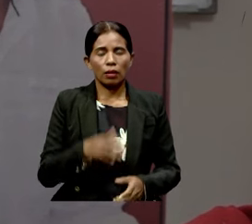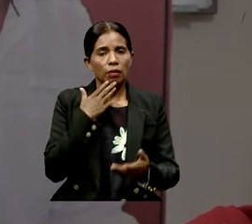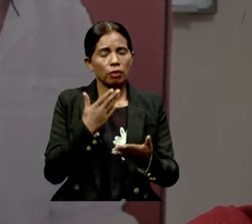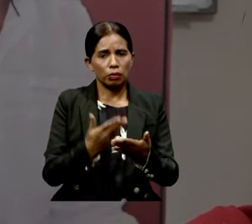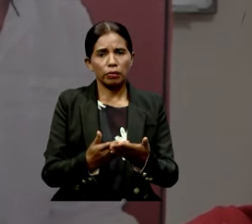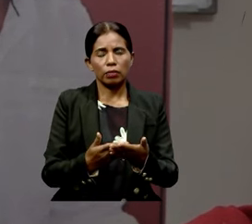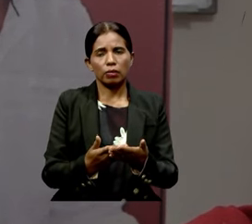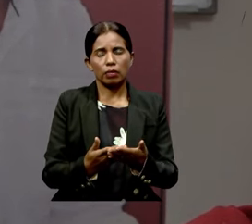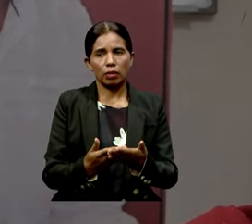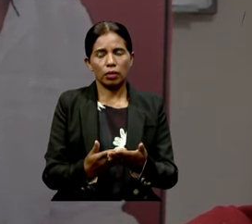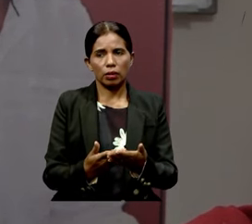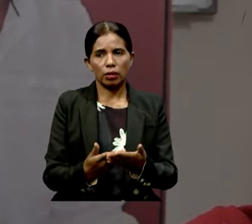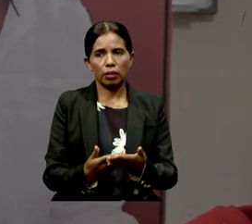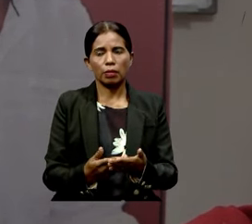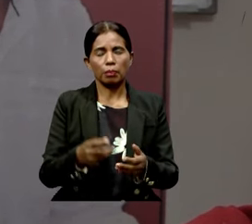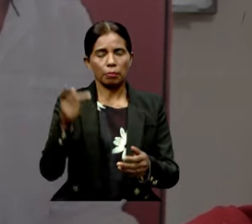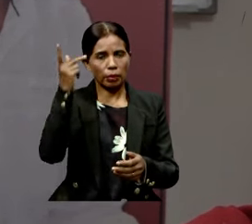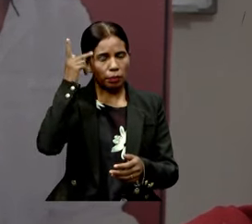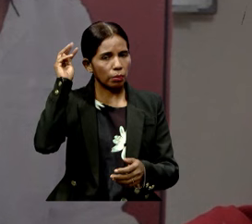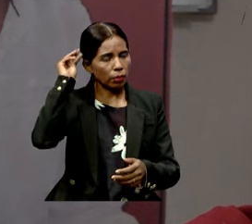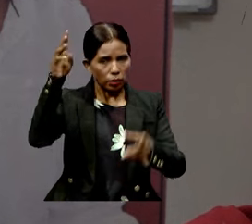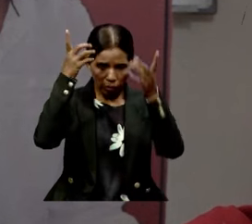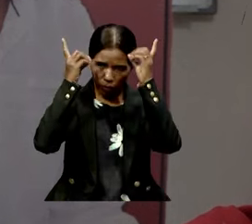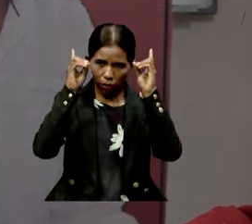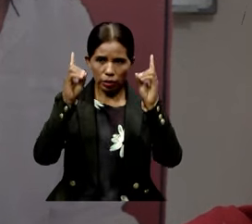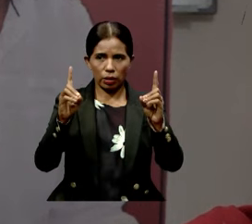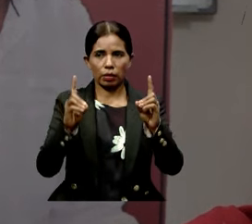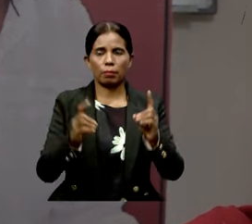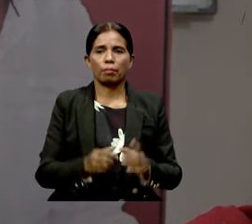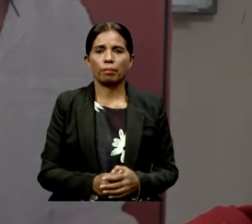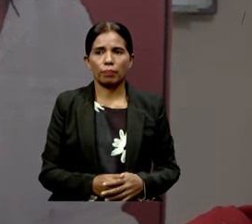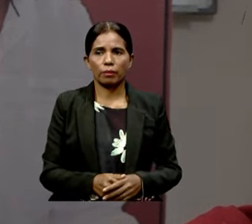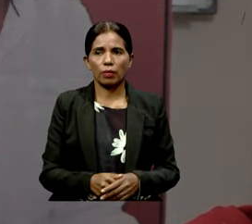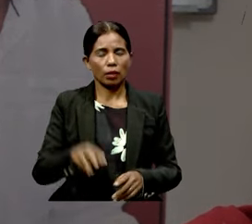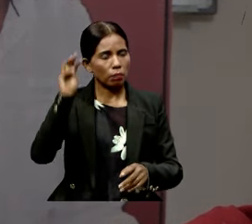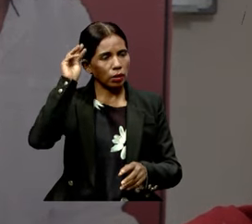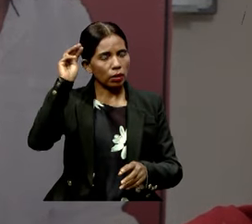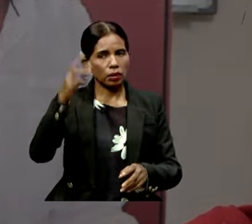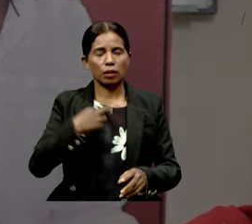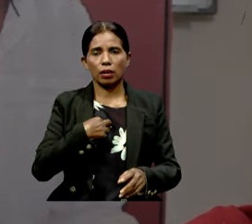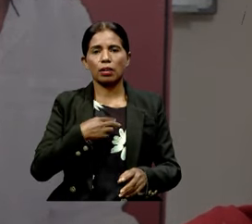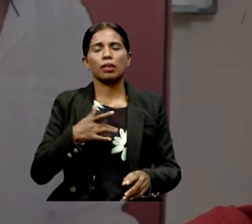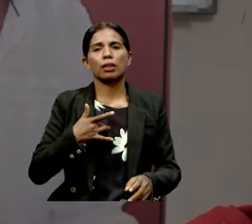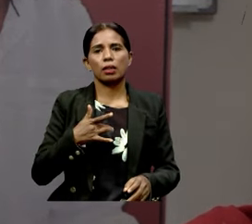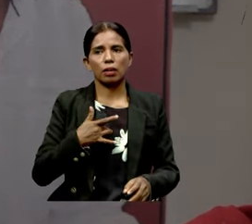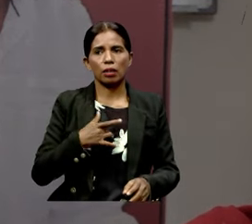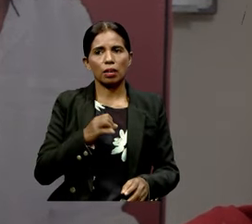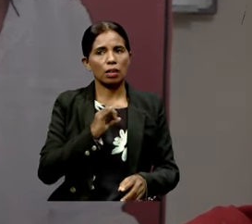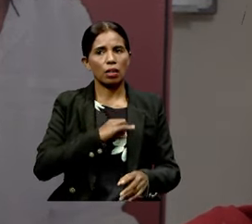Dia clio, do que primeiro ministro decide batruma, é a ministra Rasik Sinti Katagriang,